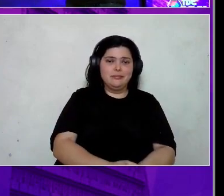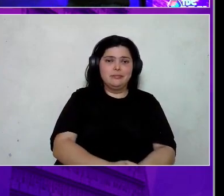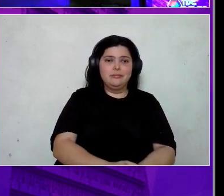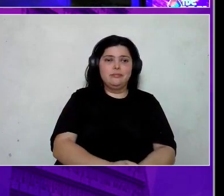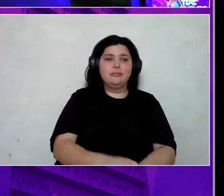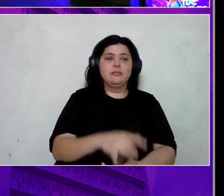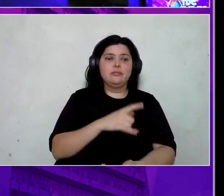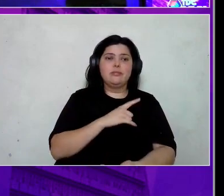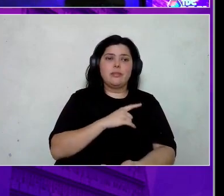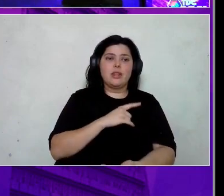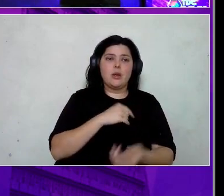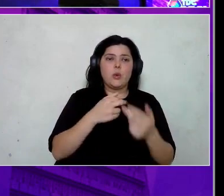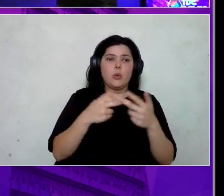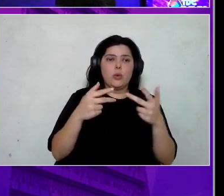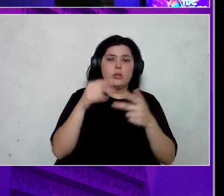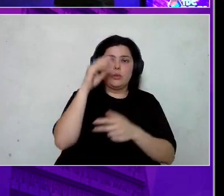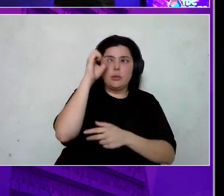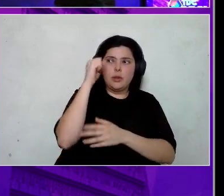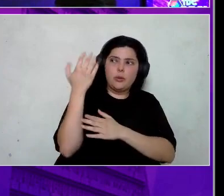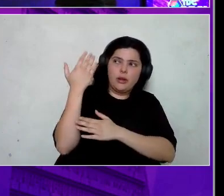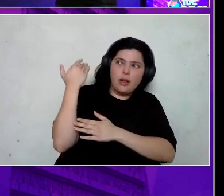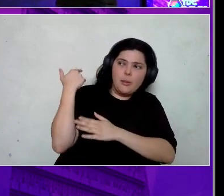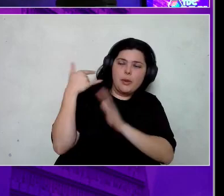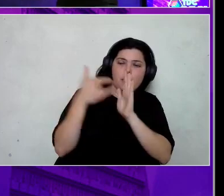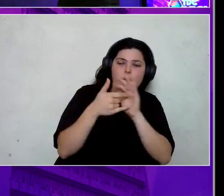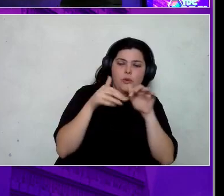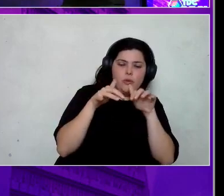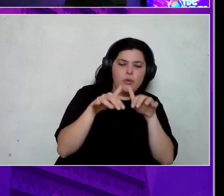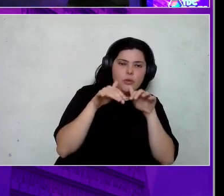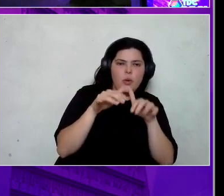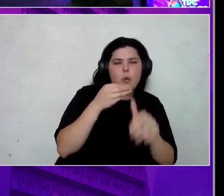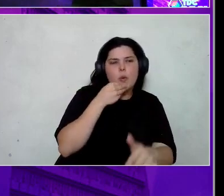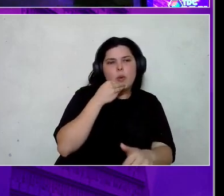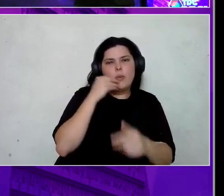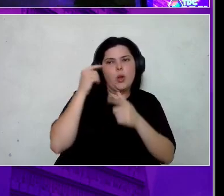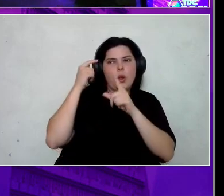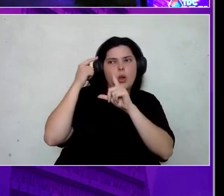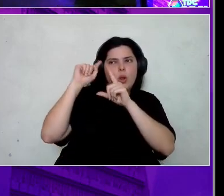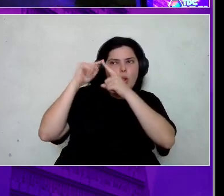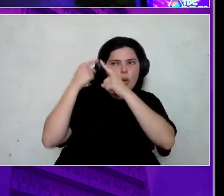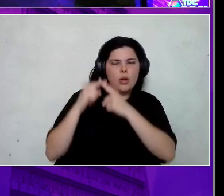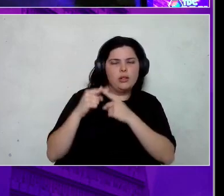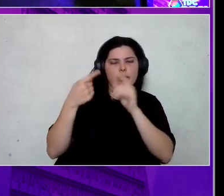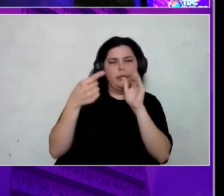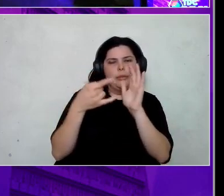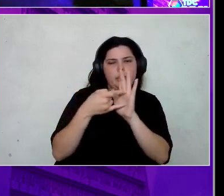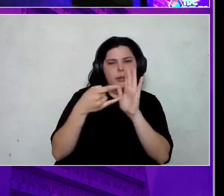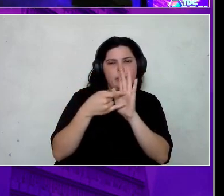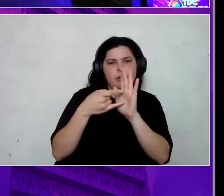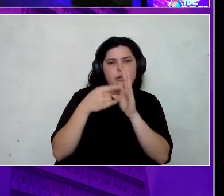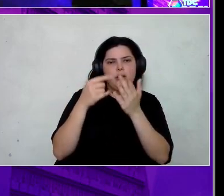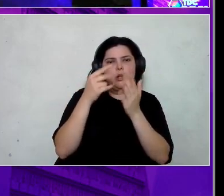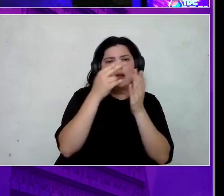você aprendeu na época que você era desenvolvedor, lógica de programação, alguns design patterns,